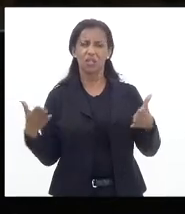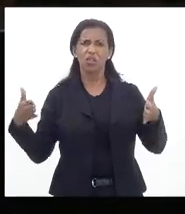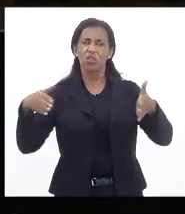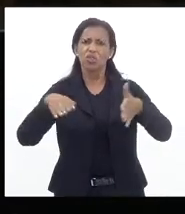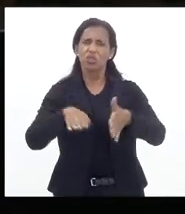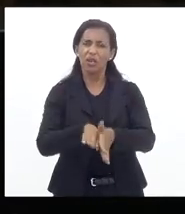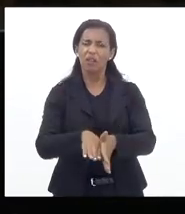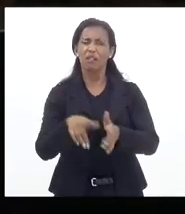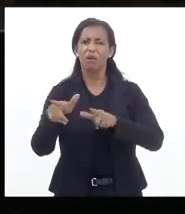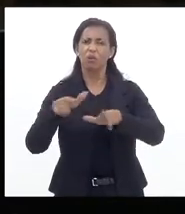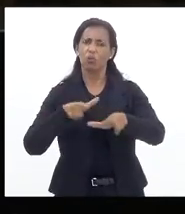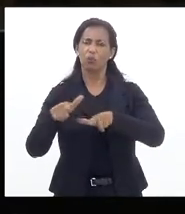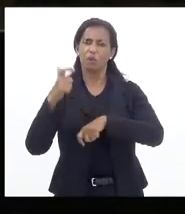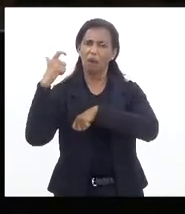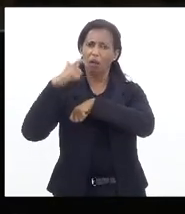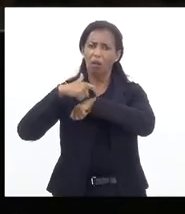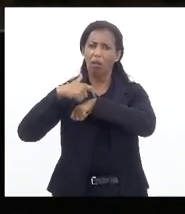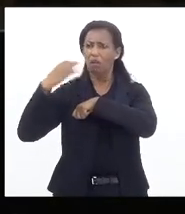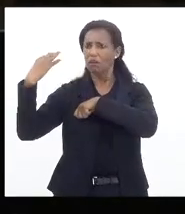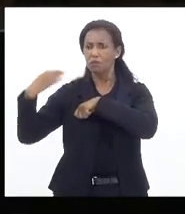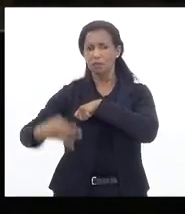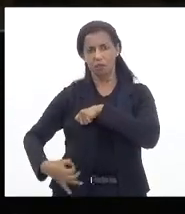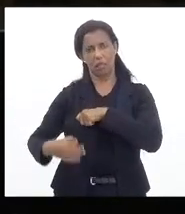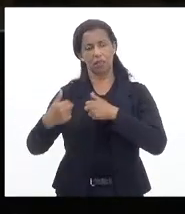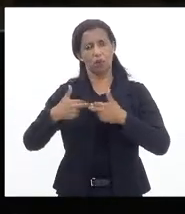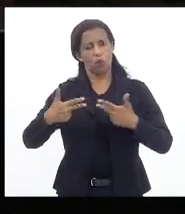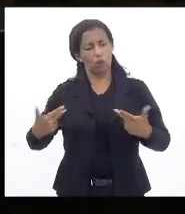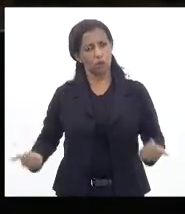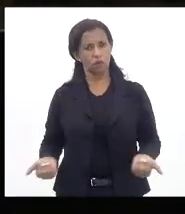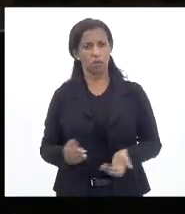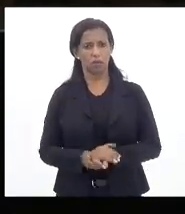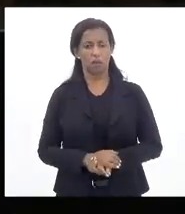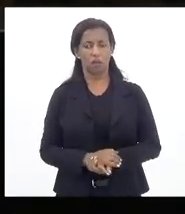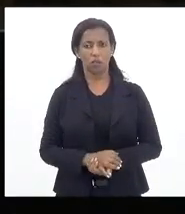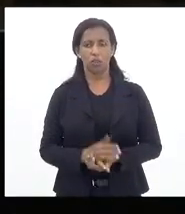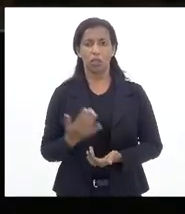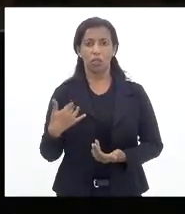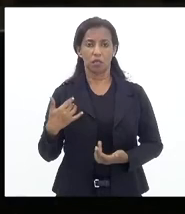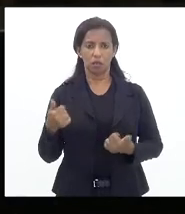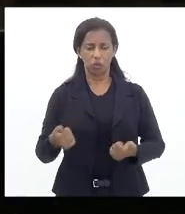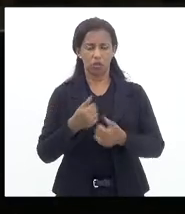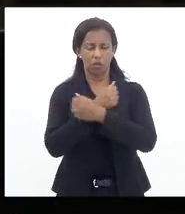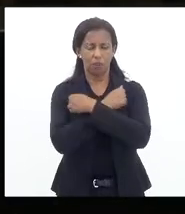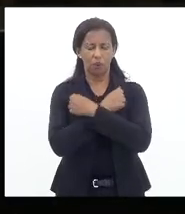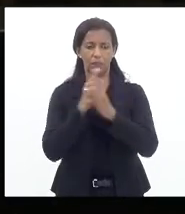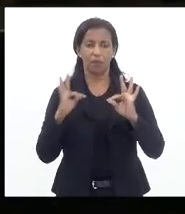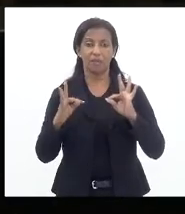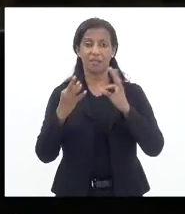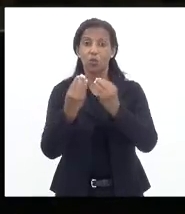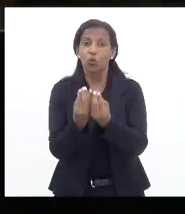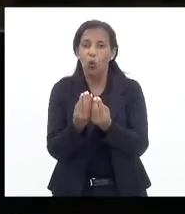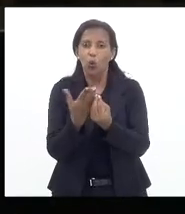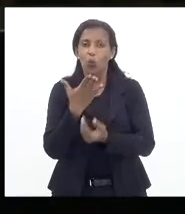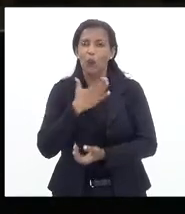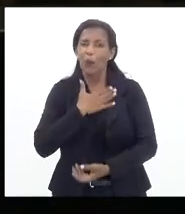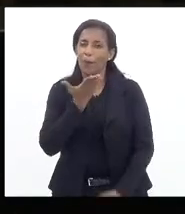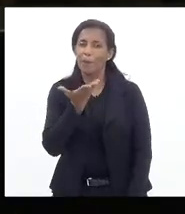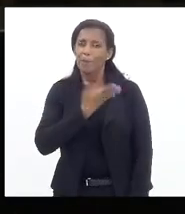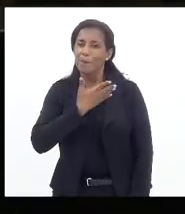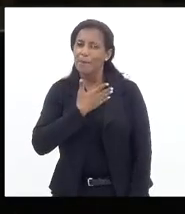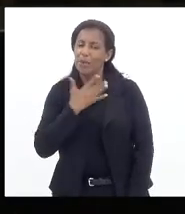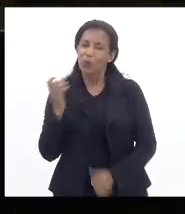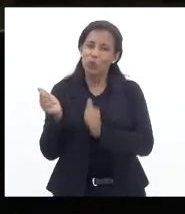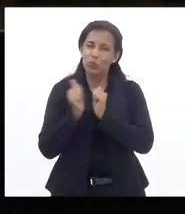seu local de trabalho dentro do horário com qualidade então deixar aqui meu abraço a todos os meus amigos